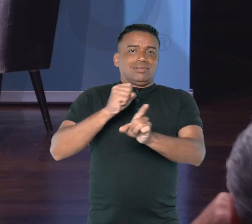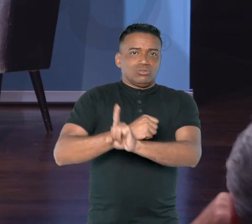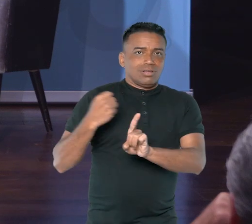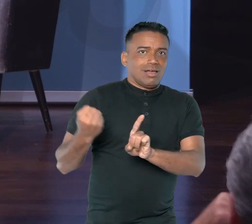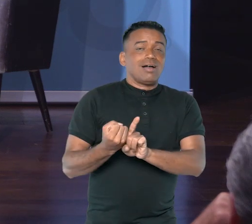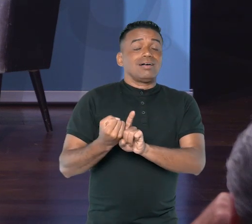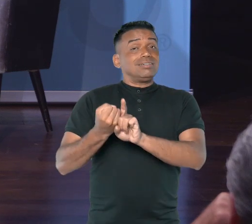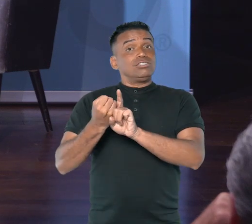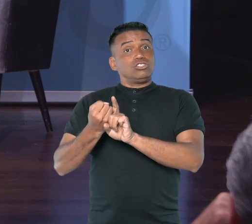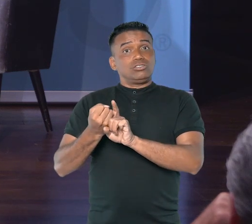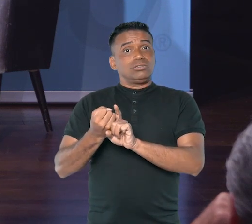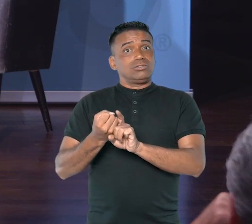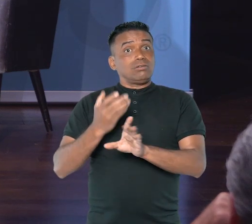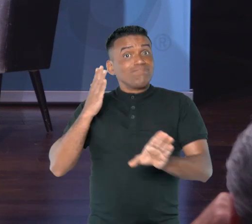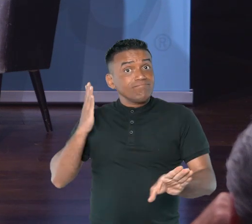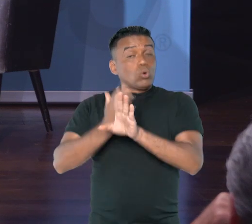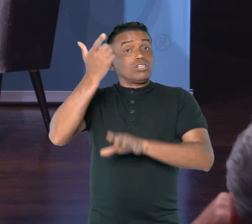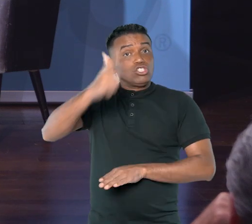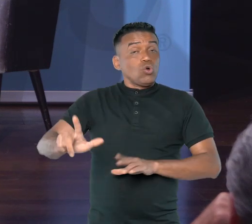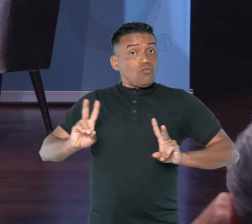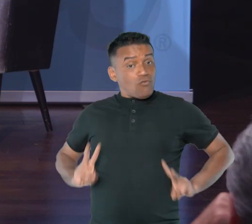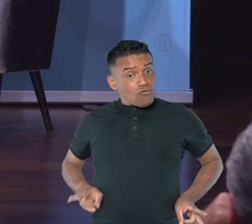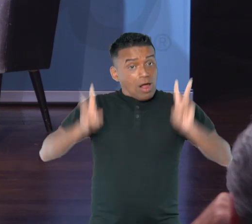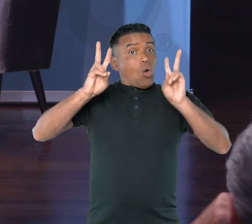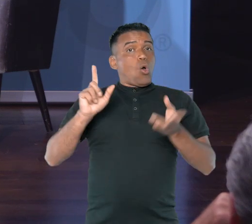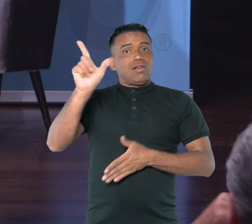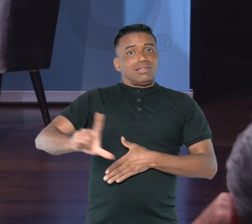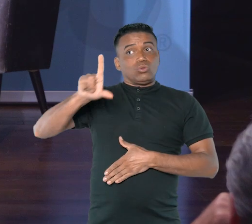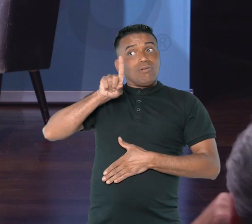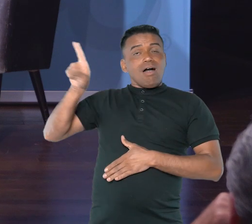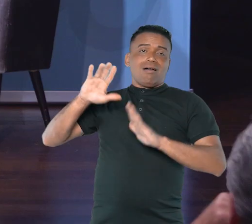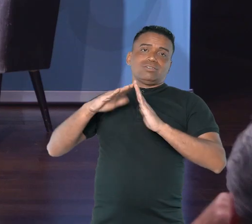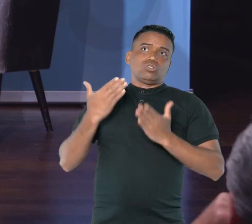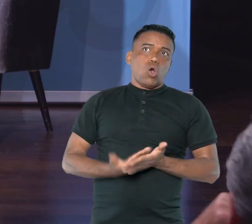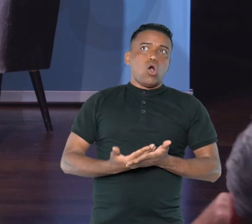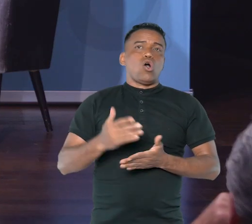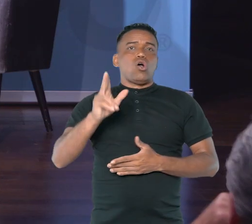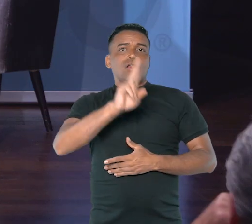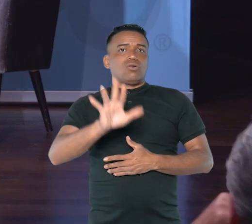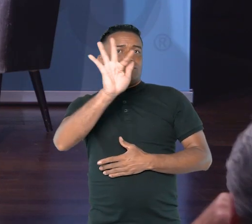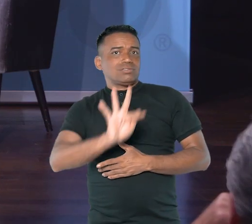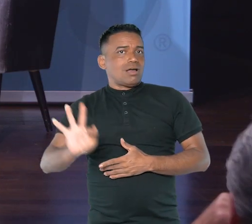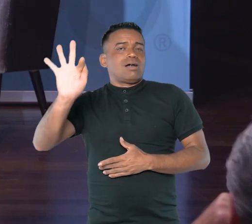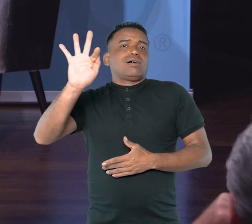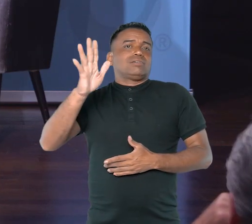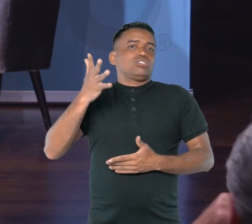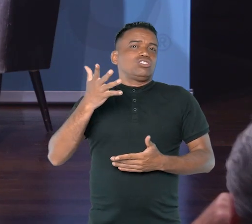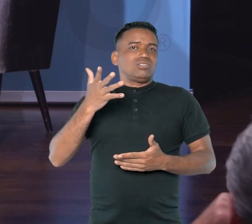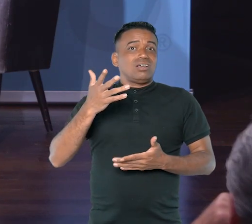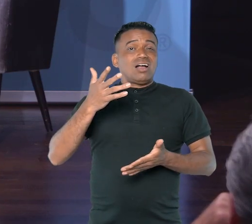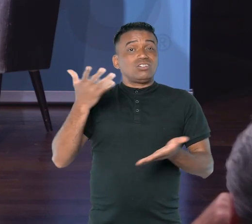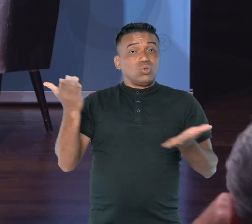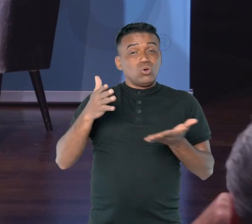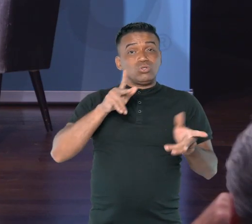resgatar a literatura nas escolas, nas universidades. Eu acho que a gente está